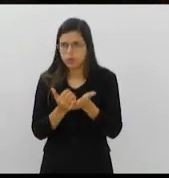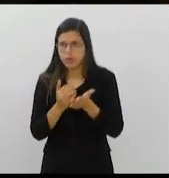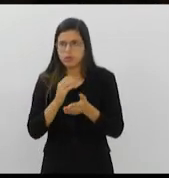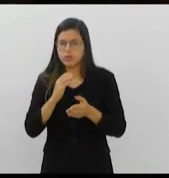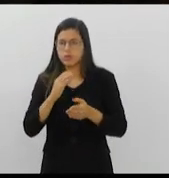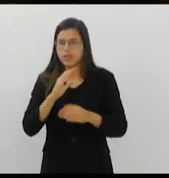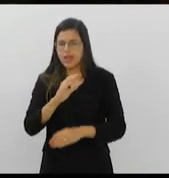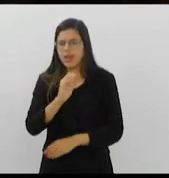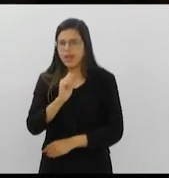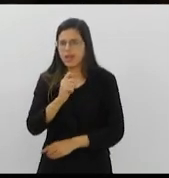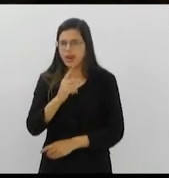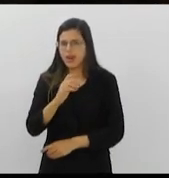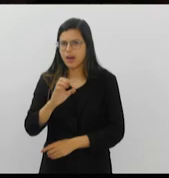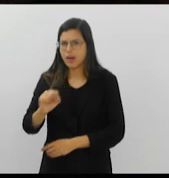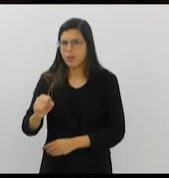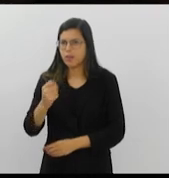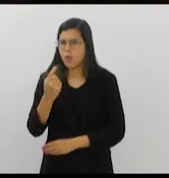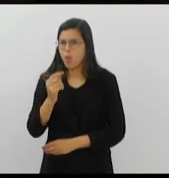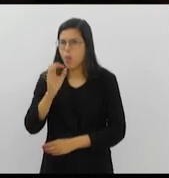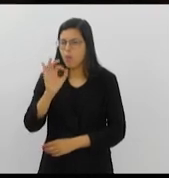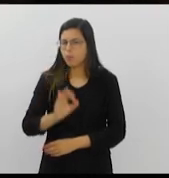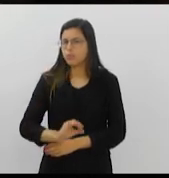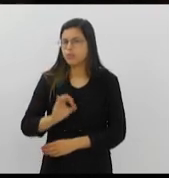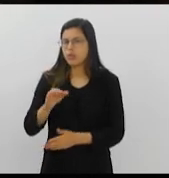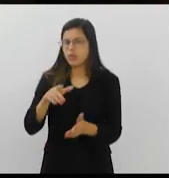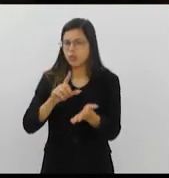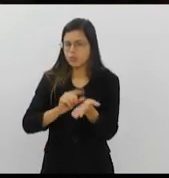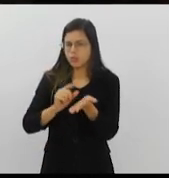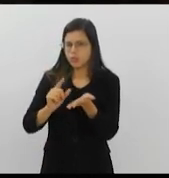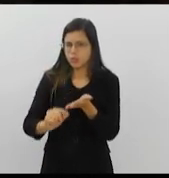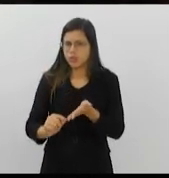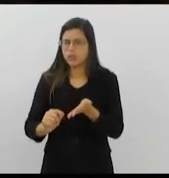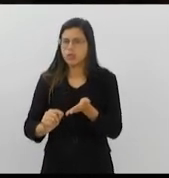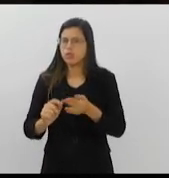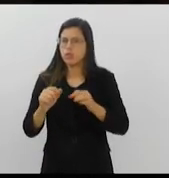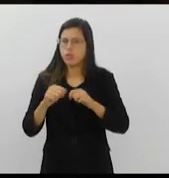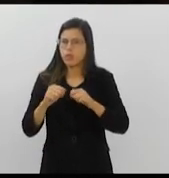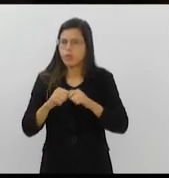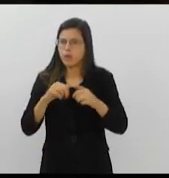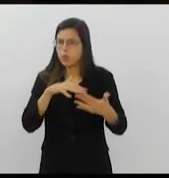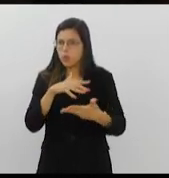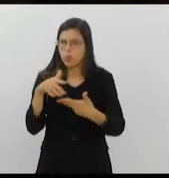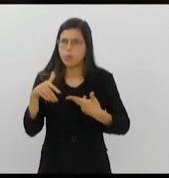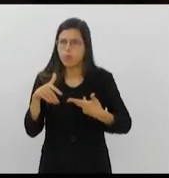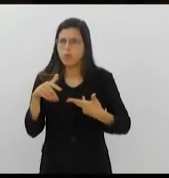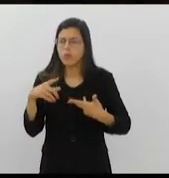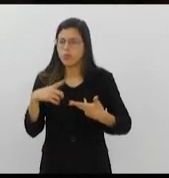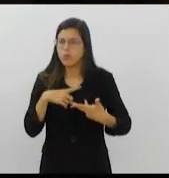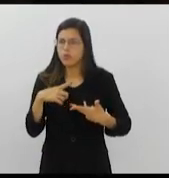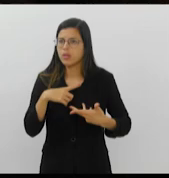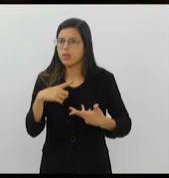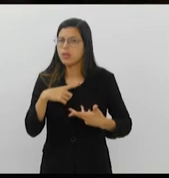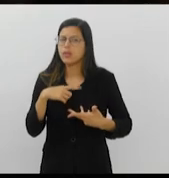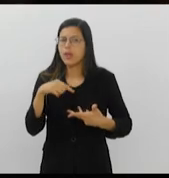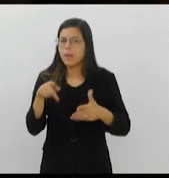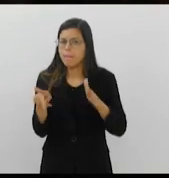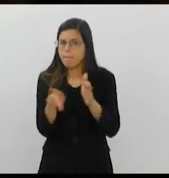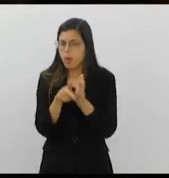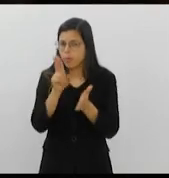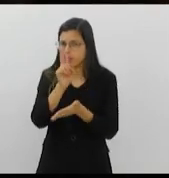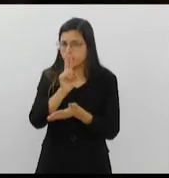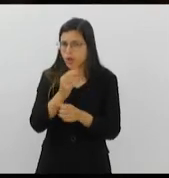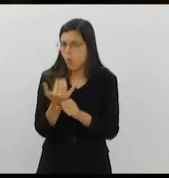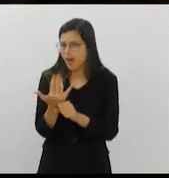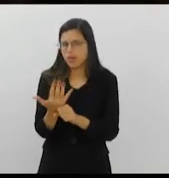CAPES, 1% dos artigos produzidos em todo o mundo citam produções acadêmicas da UERJ. Então,